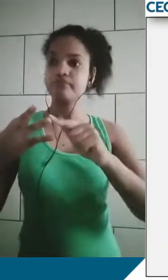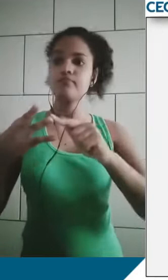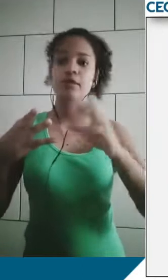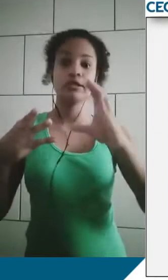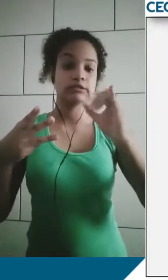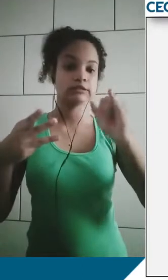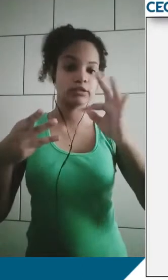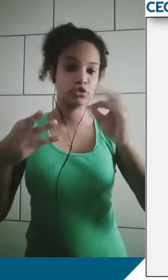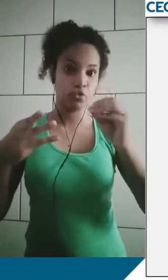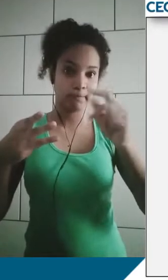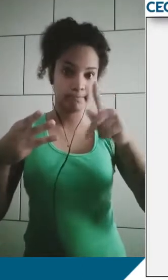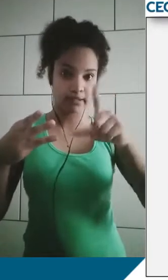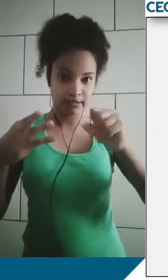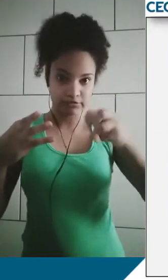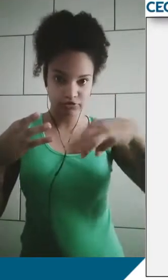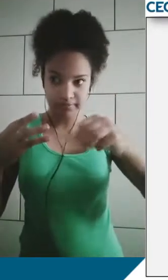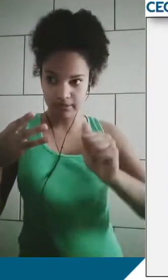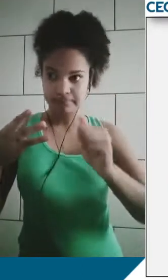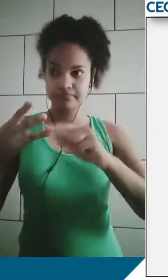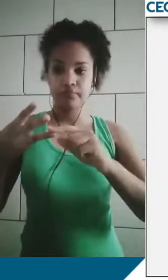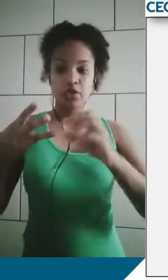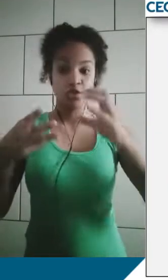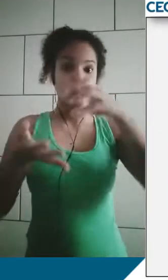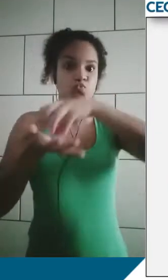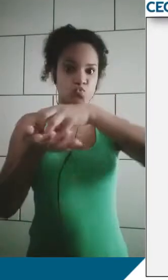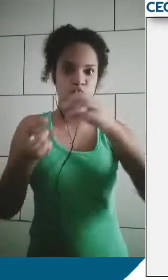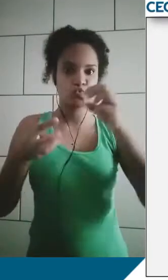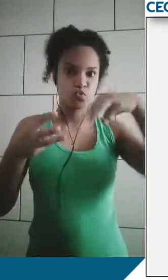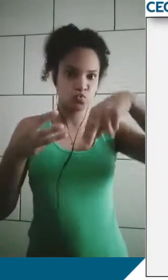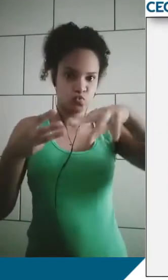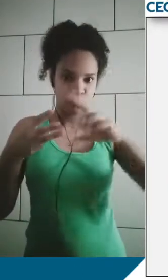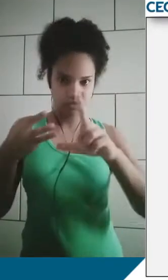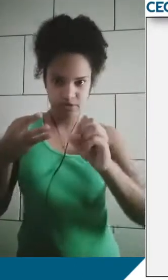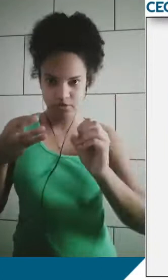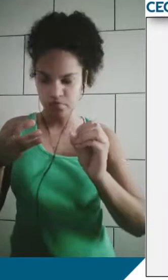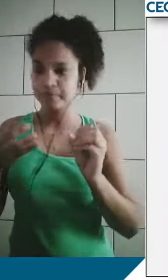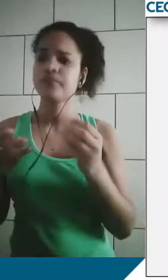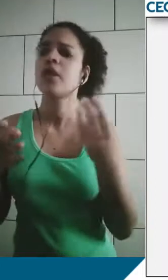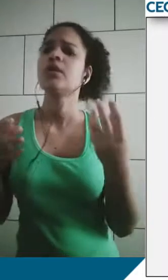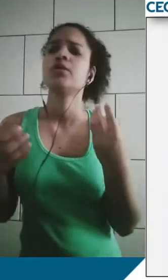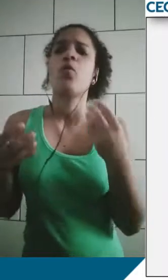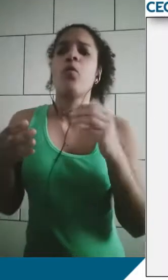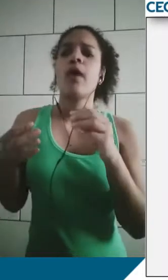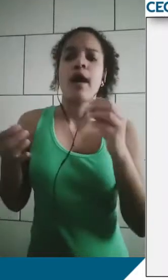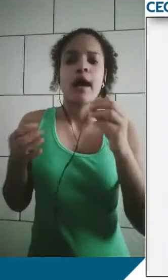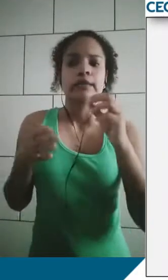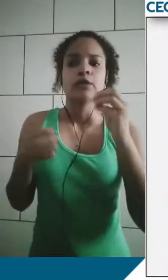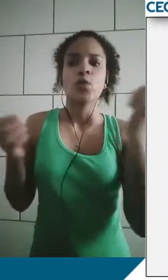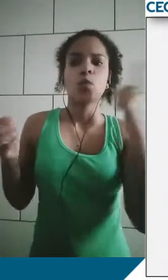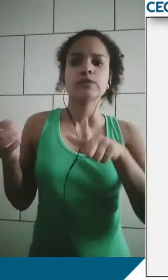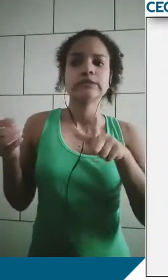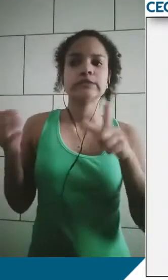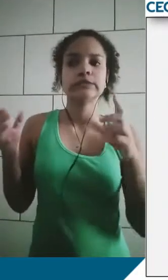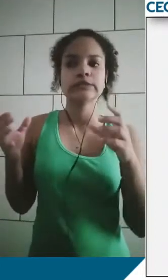tradução do código genético, ou seja, a leitura do código que culmina com a síntese de proteínas,